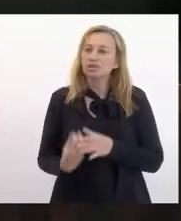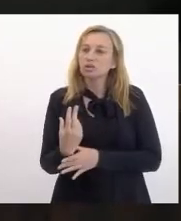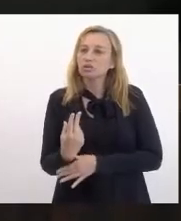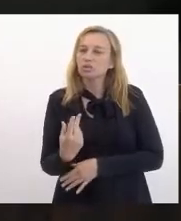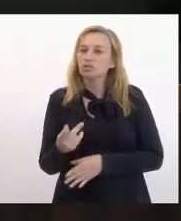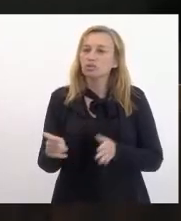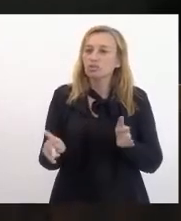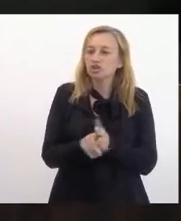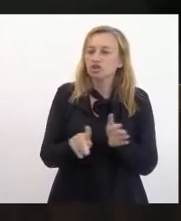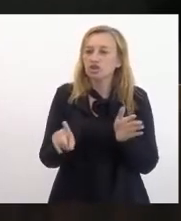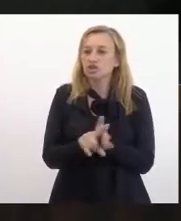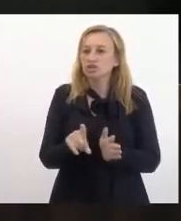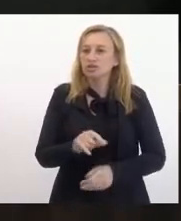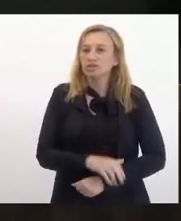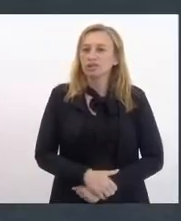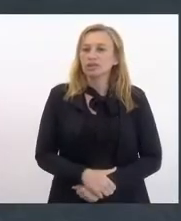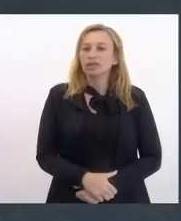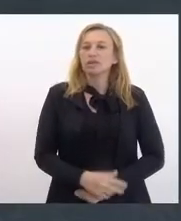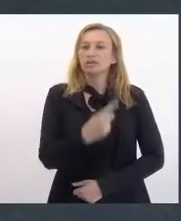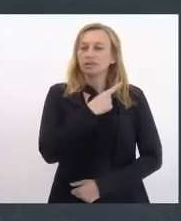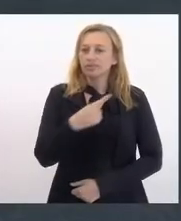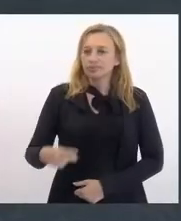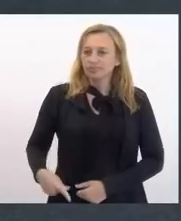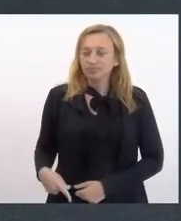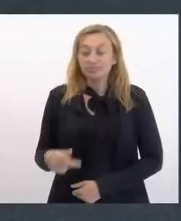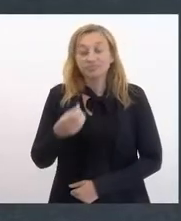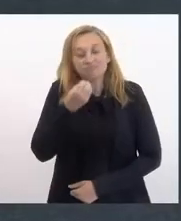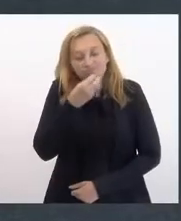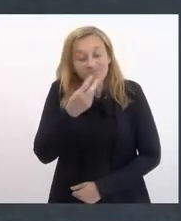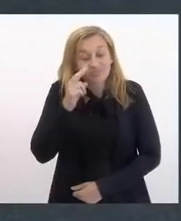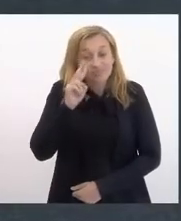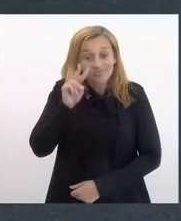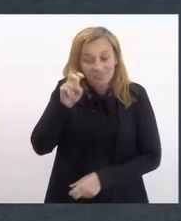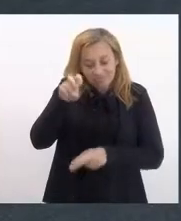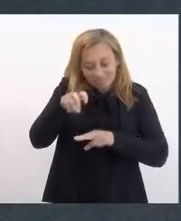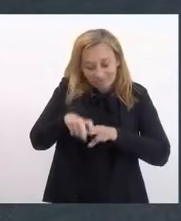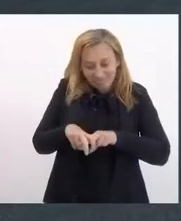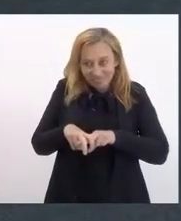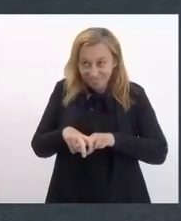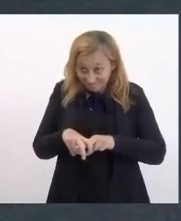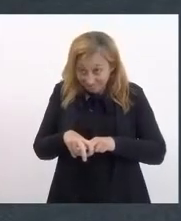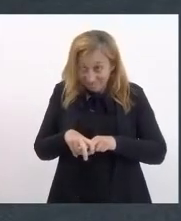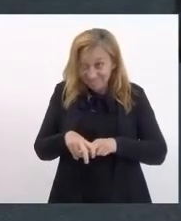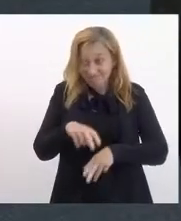do projeto de lei. Presidente, sempre bom vê-la aí nessa cadeira.